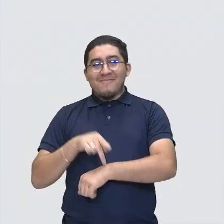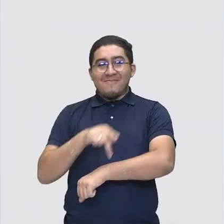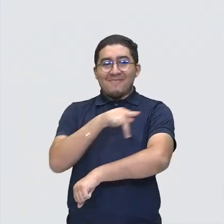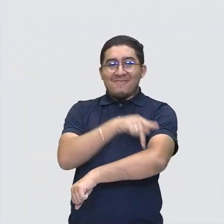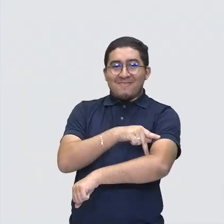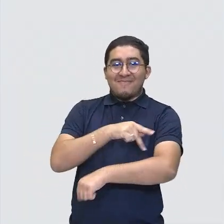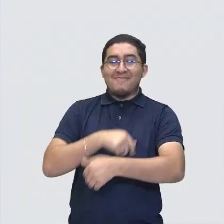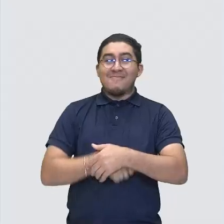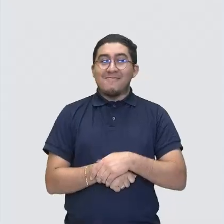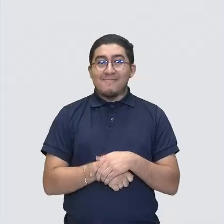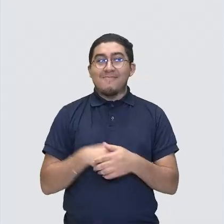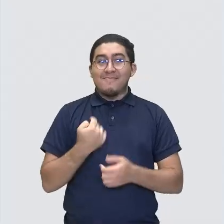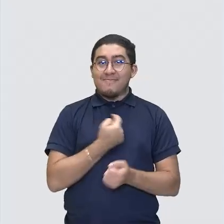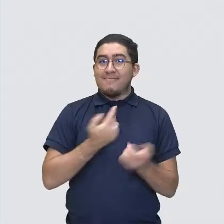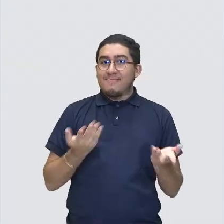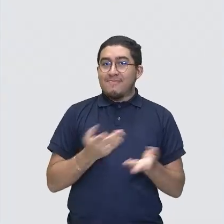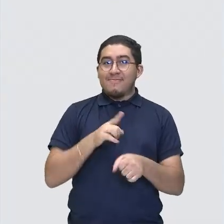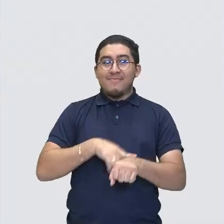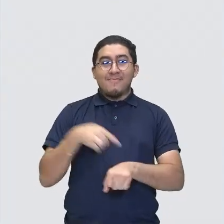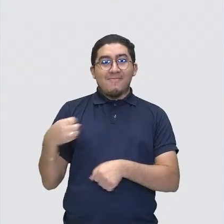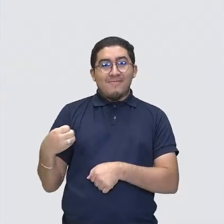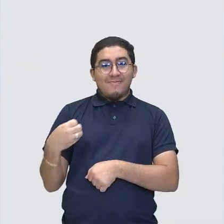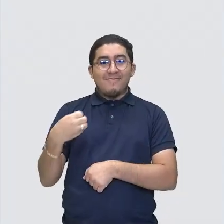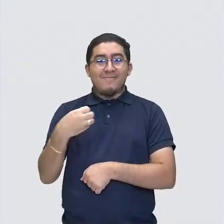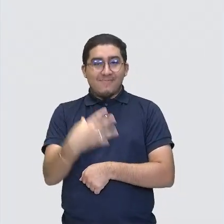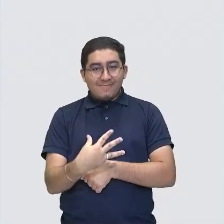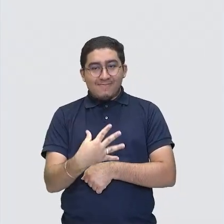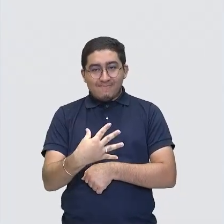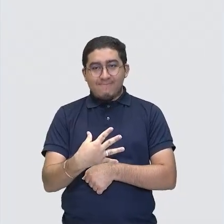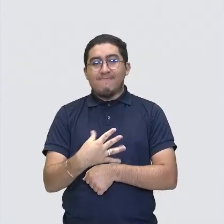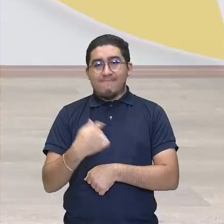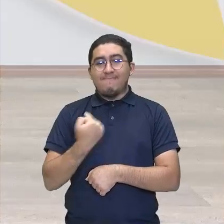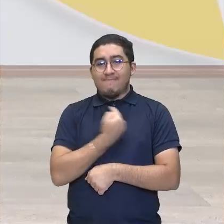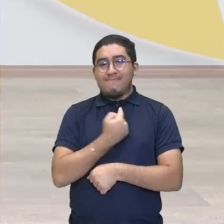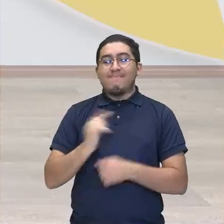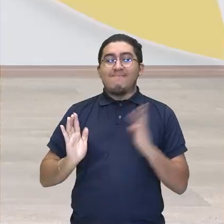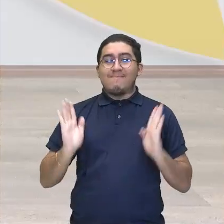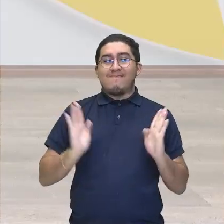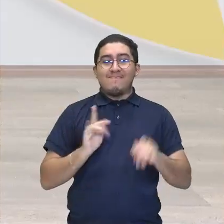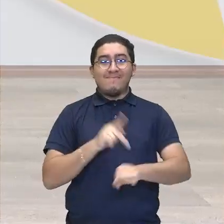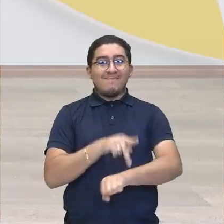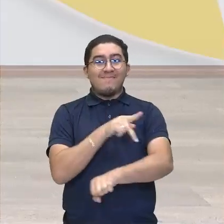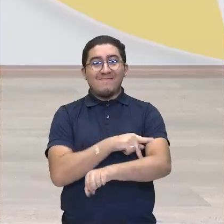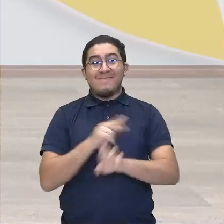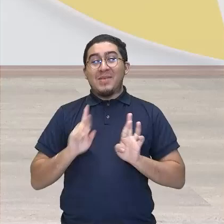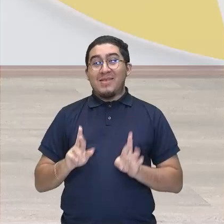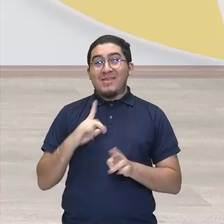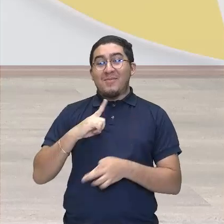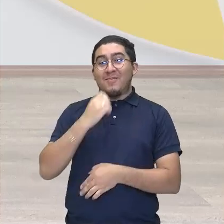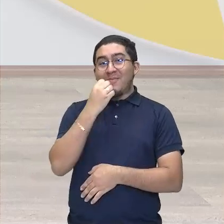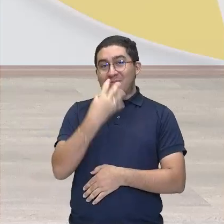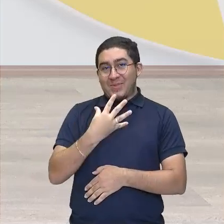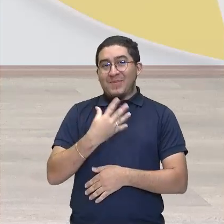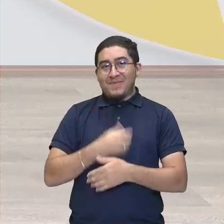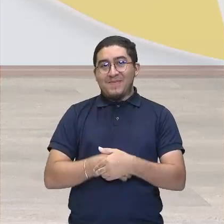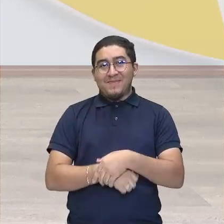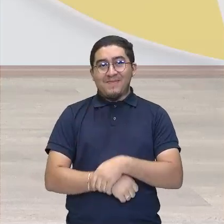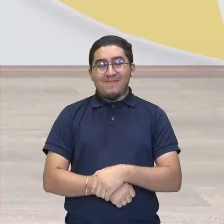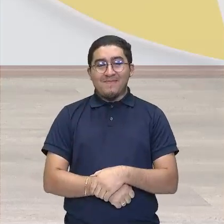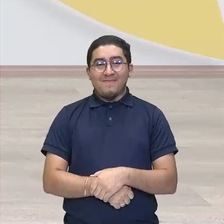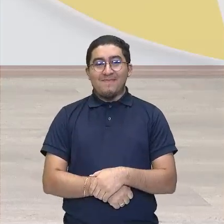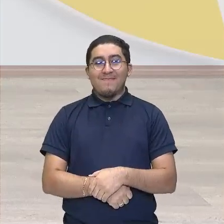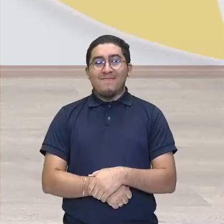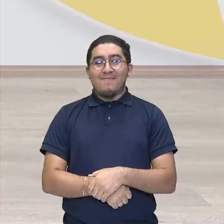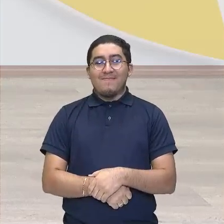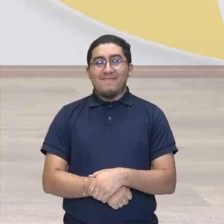gente está aqui para um novo momento, né? Mais uma parte aí da nossa jornada, tá bom? Eu espero que seja um momento muito proveitoso. Muito bem,